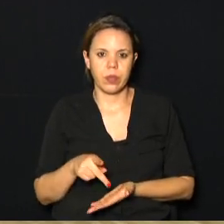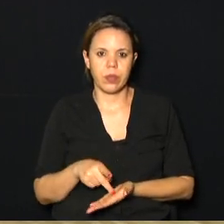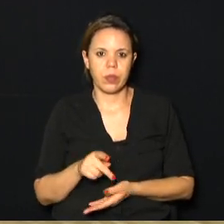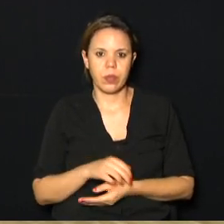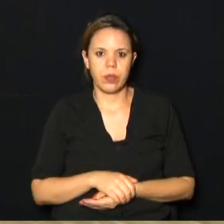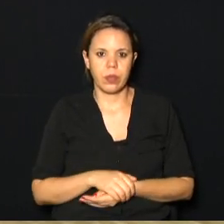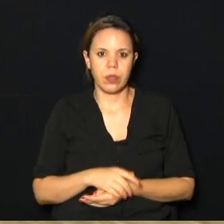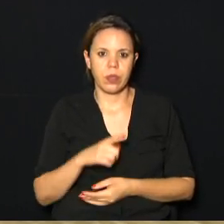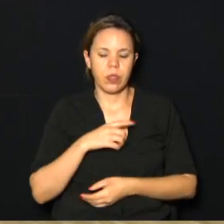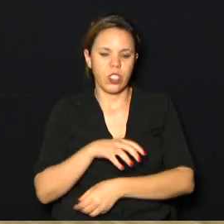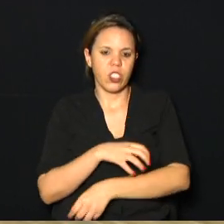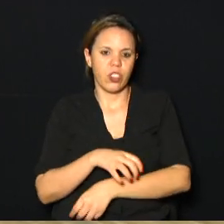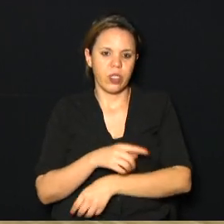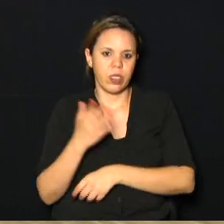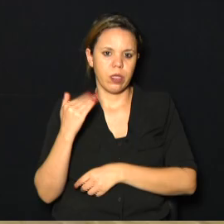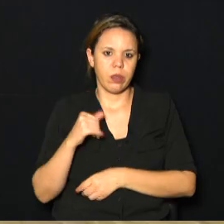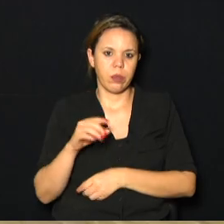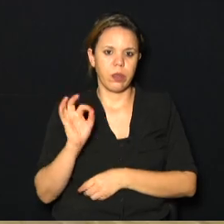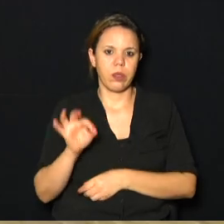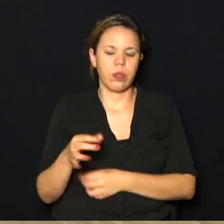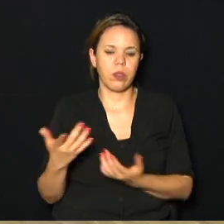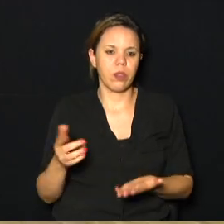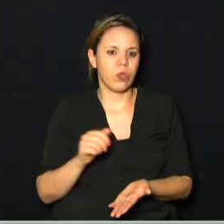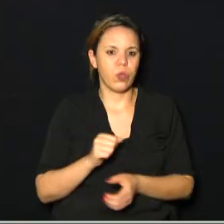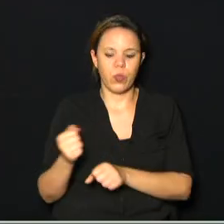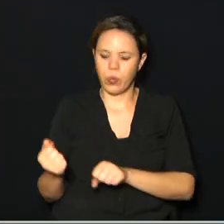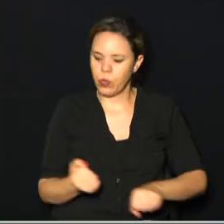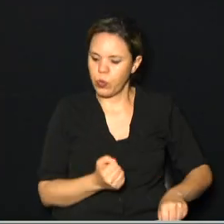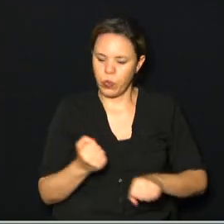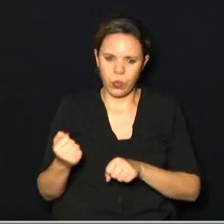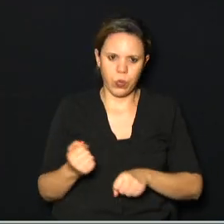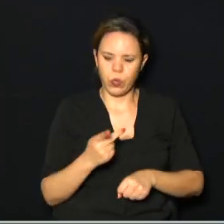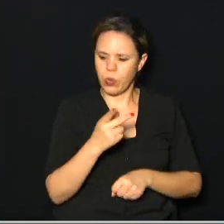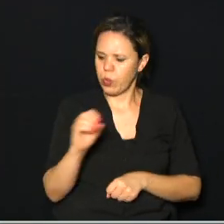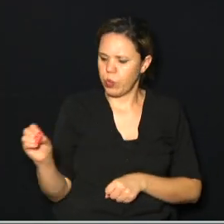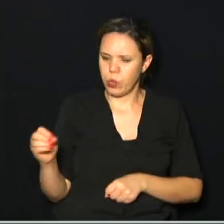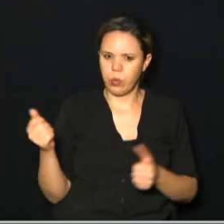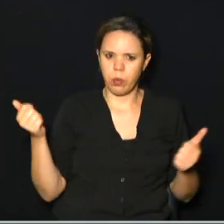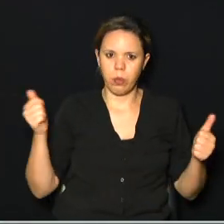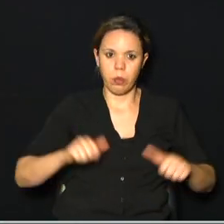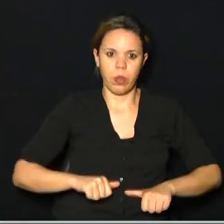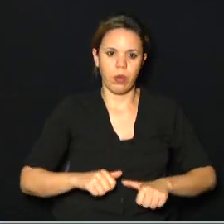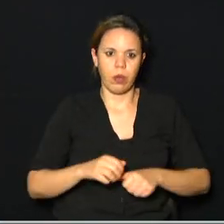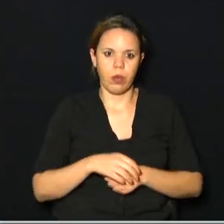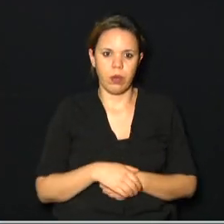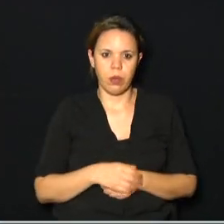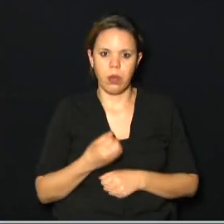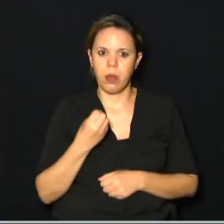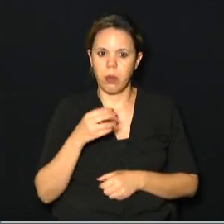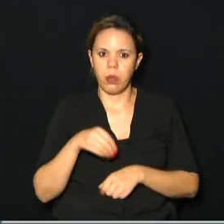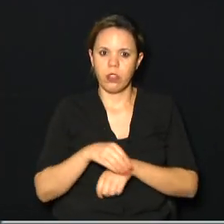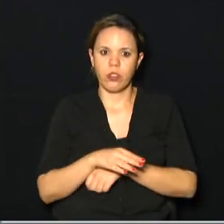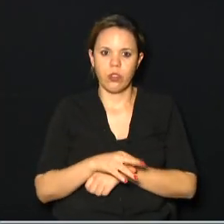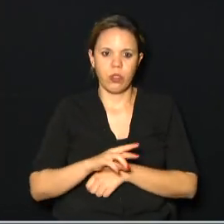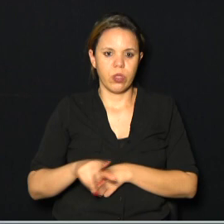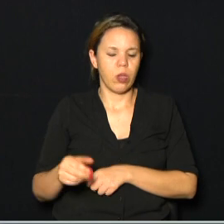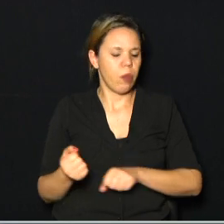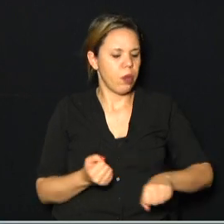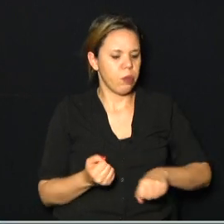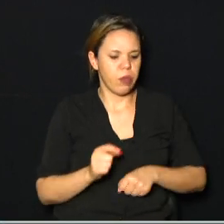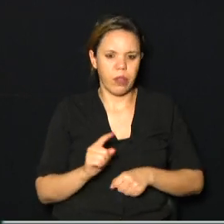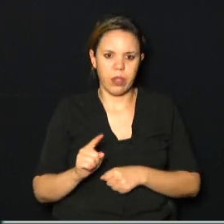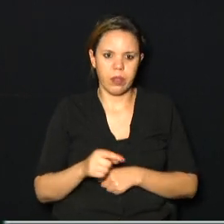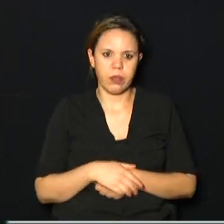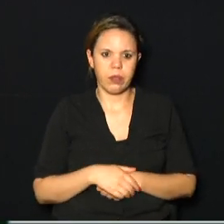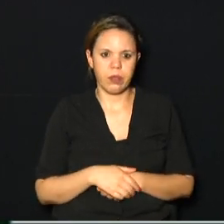e quem tem alergia sabe que o ideal não é varrer, porque levanta muito poeira, piora, né, e gruda uma nos boa ambientes. dica, hein? Não é para varrer, né,